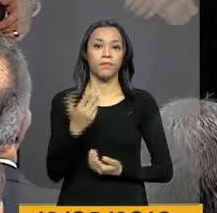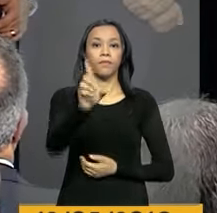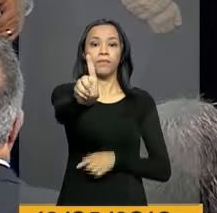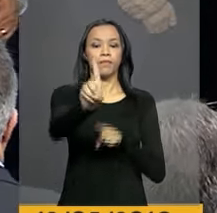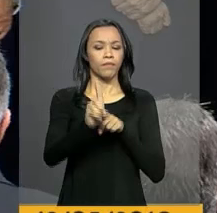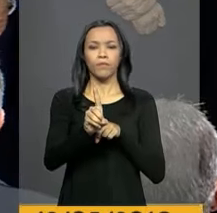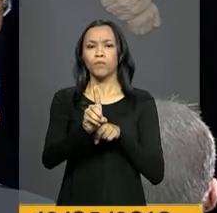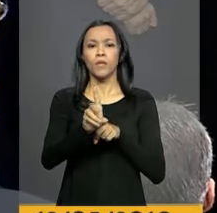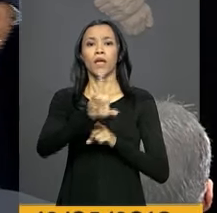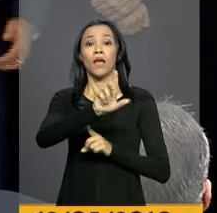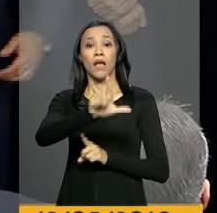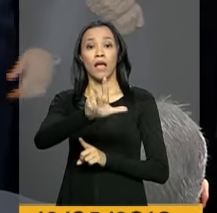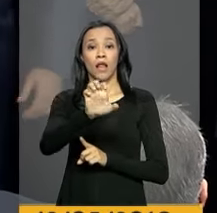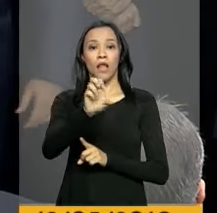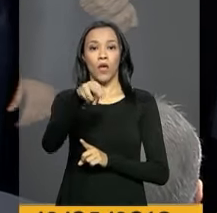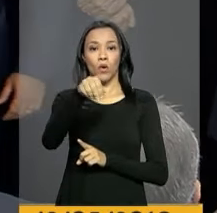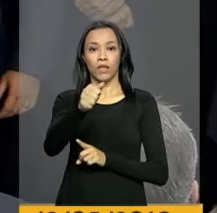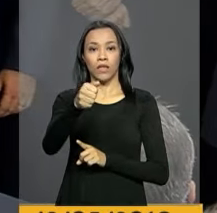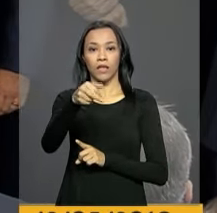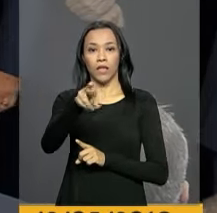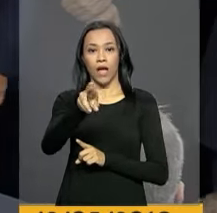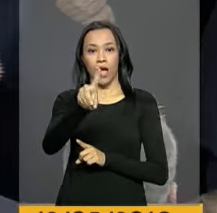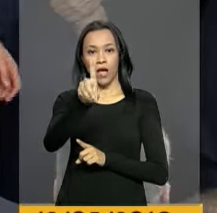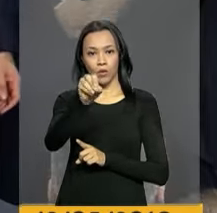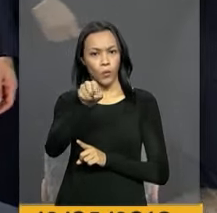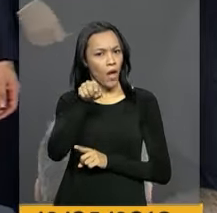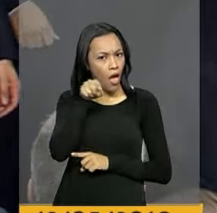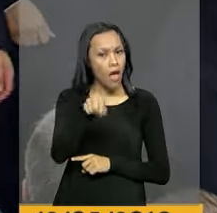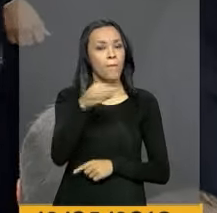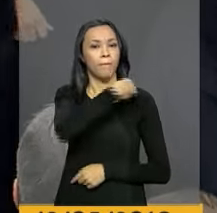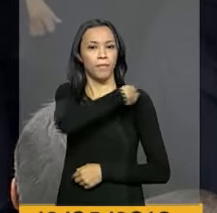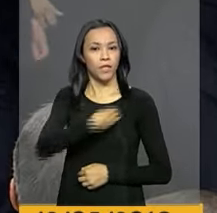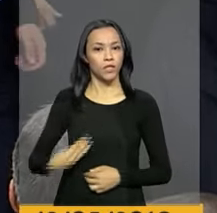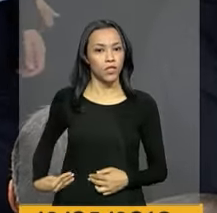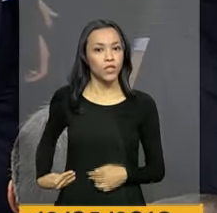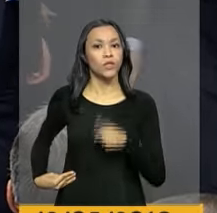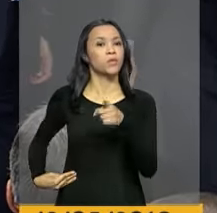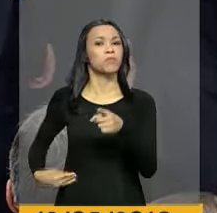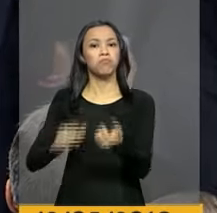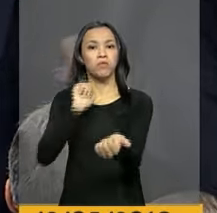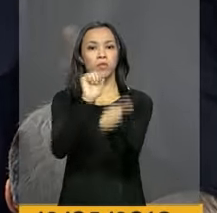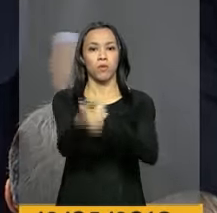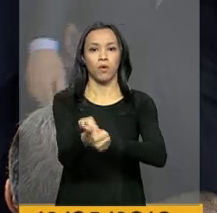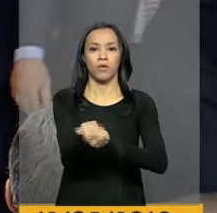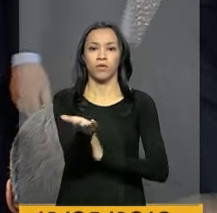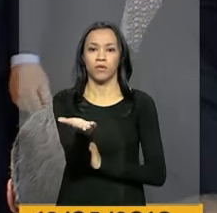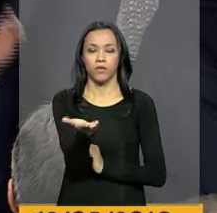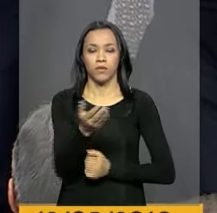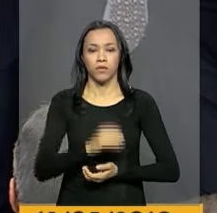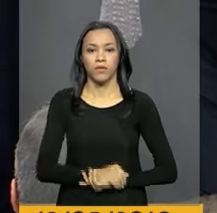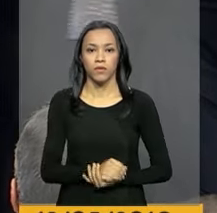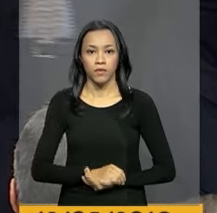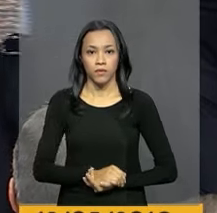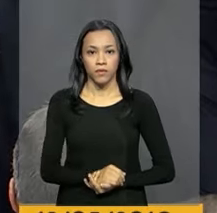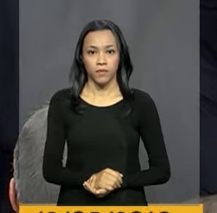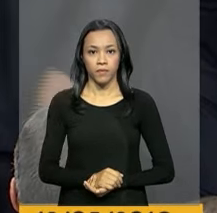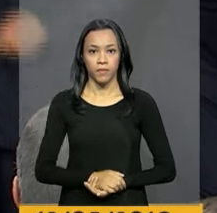Leonardo Carneiro Monteiro Pisciani, Ministro de Estado do Esporte.